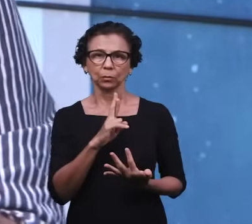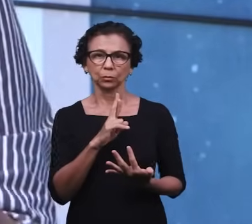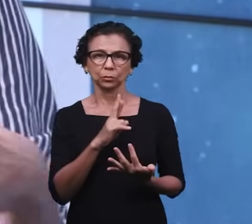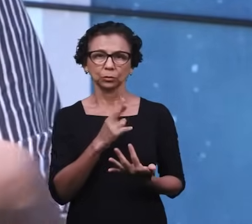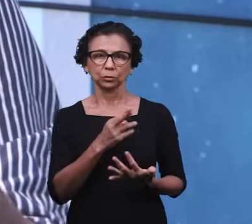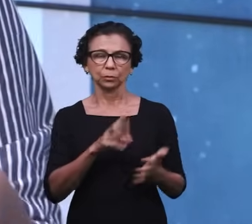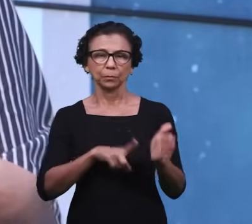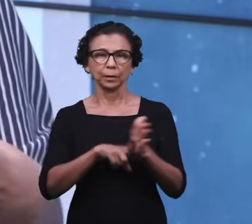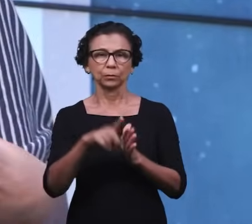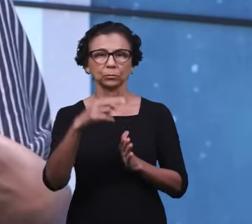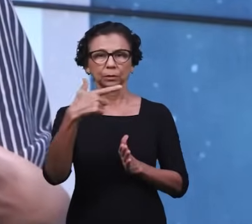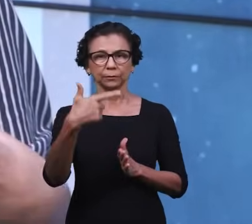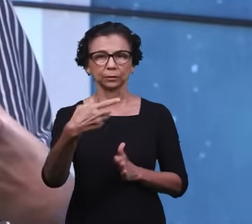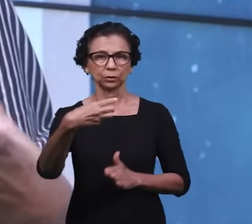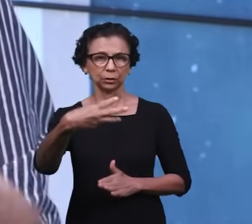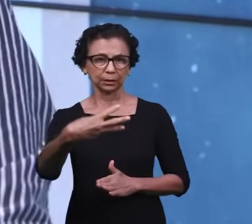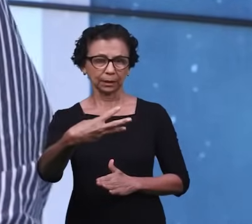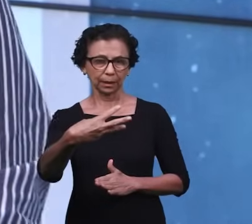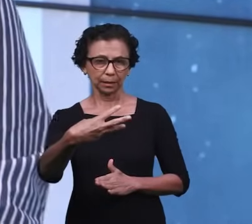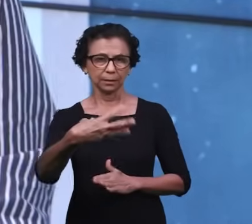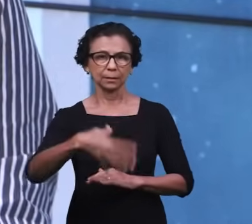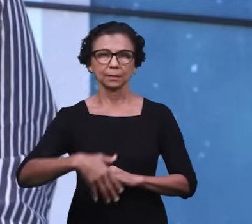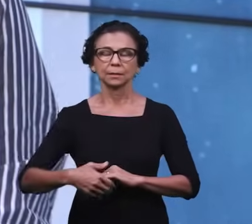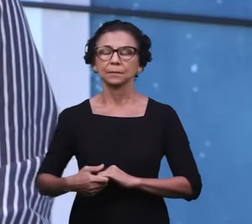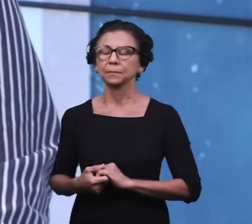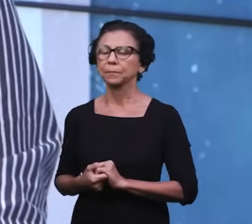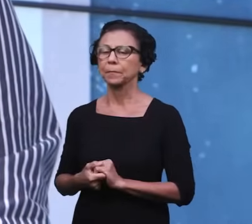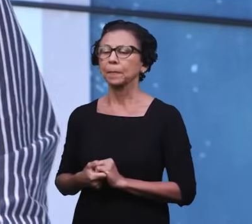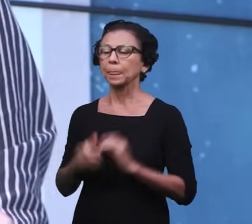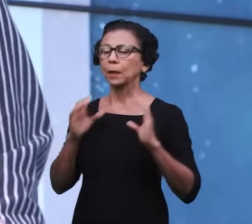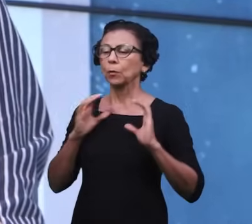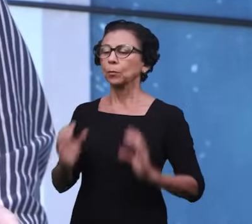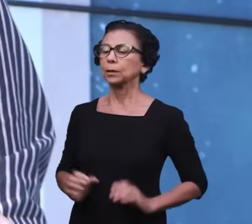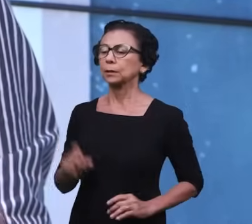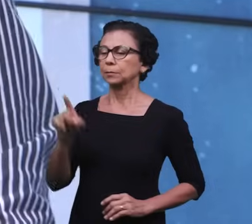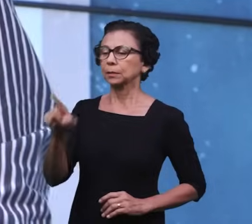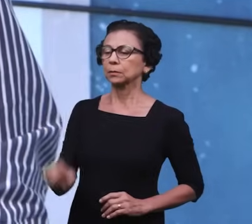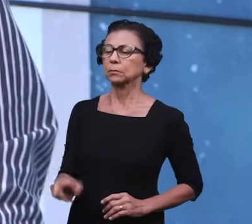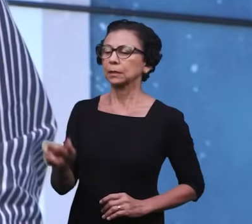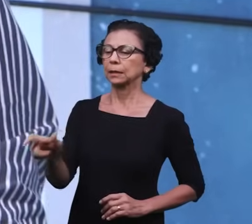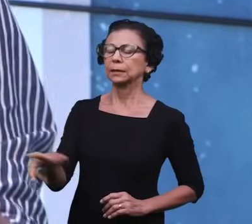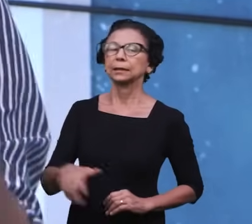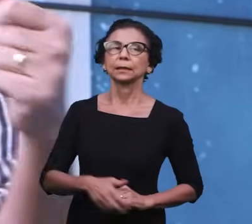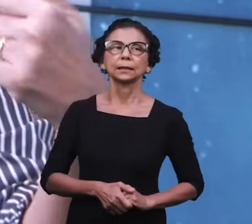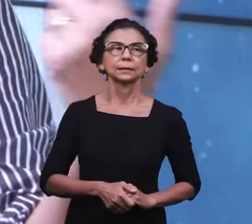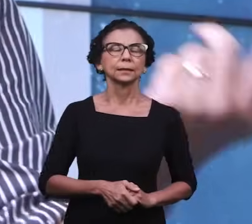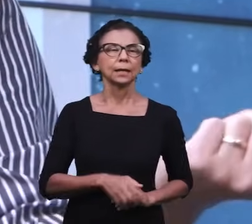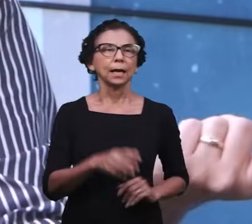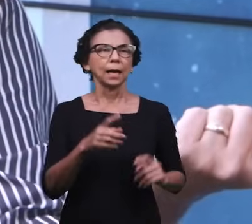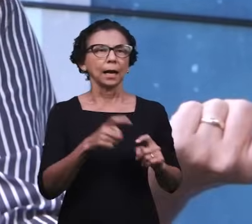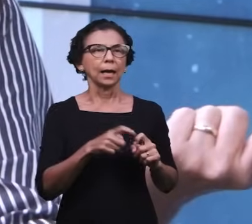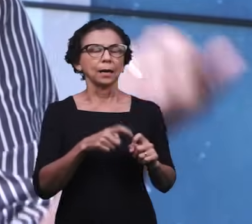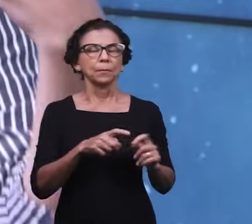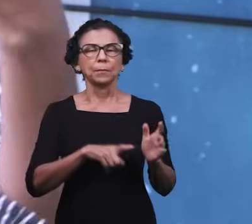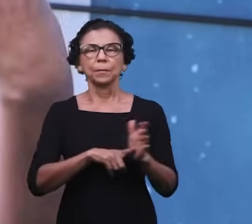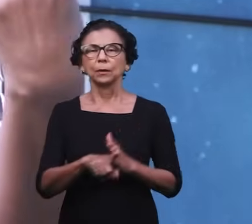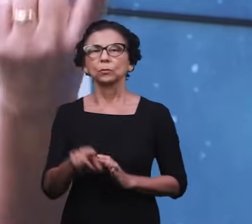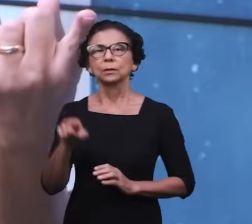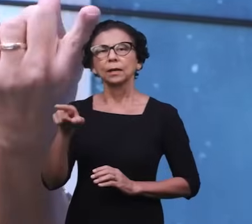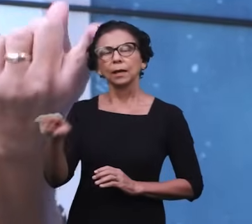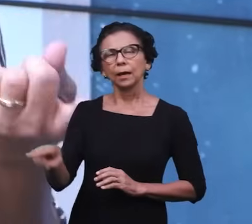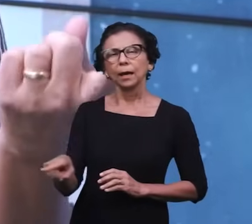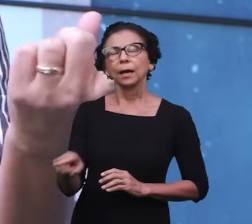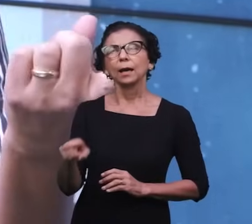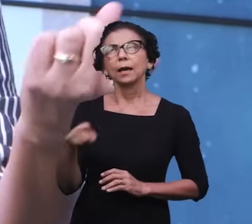sobre o comportamento do dia a dia da criança, do tipo, ela aponta para pedir algo? Ela se interessa por outras crianças? Ela